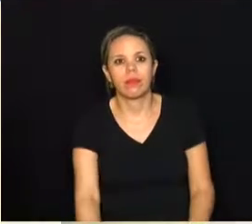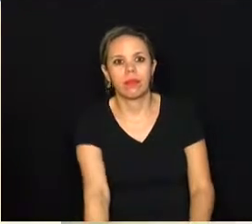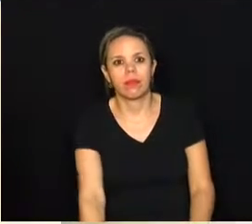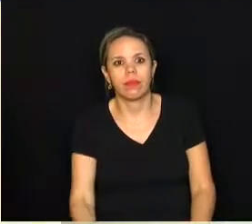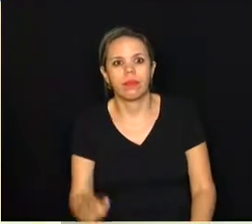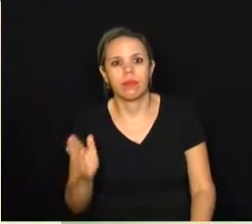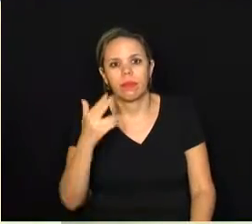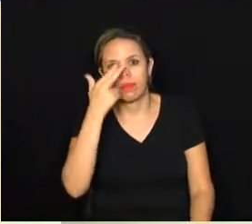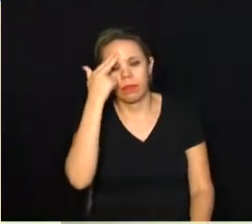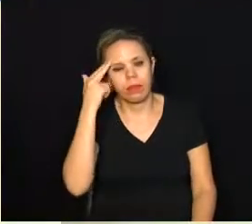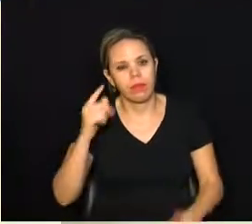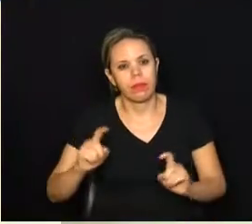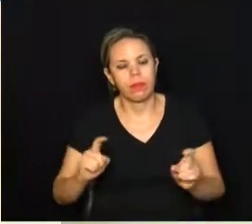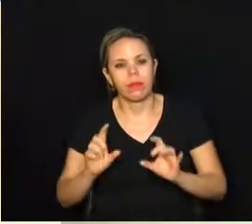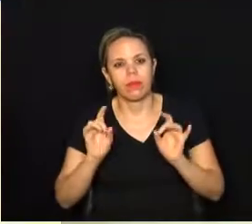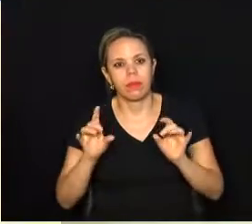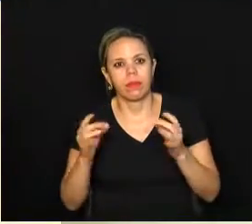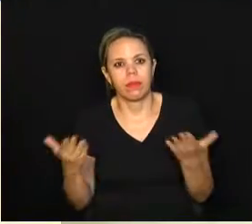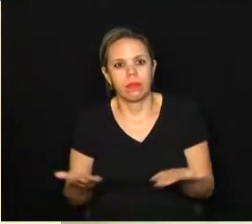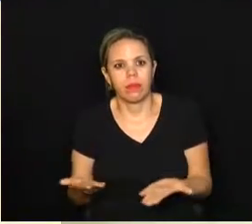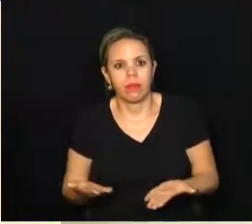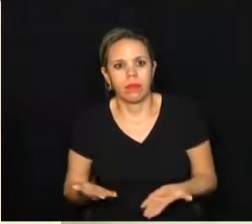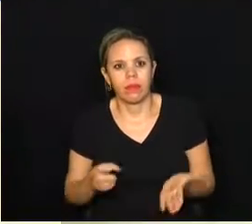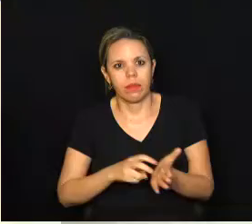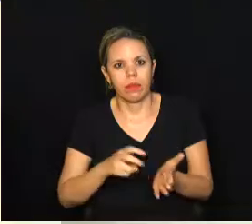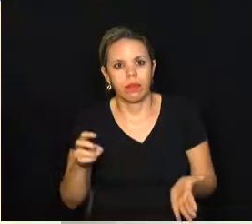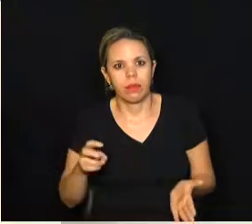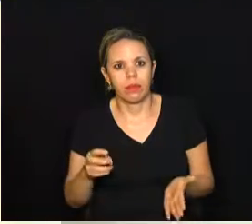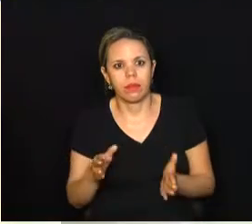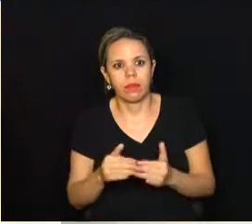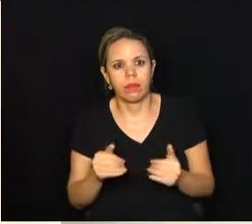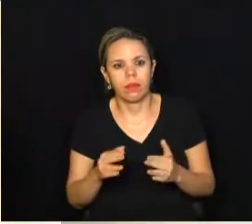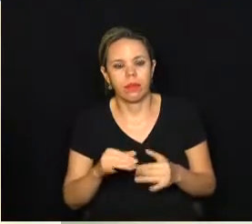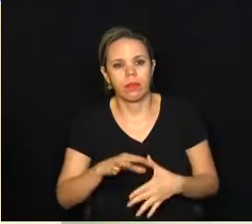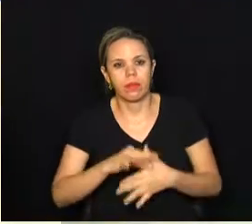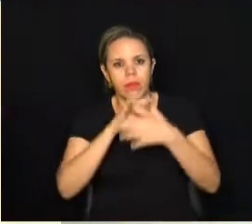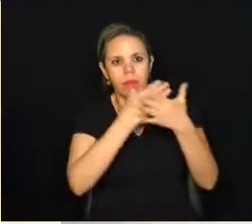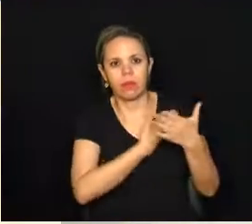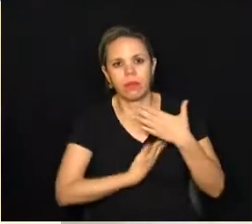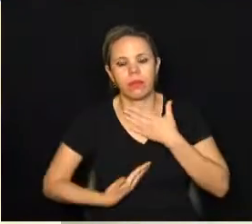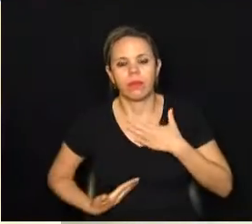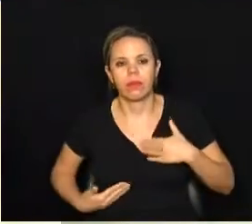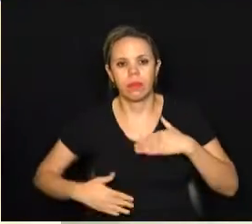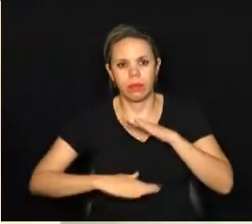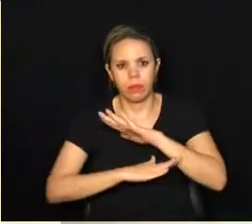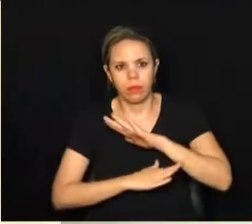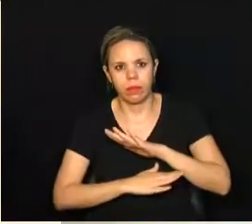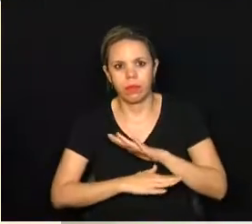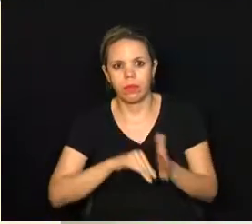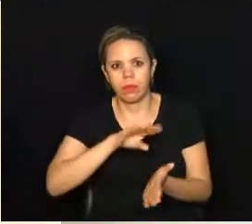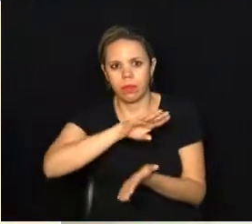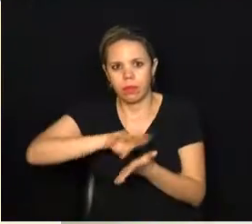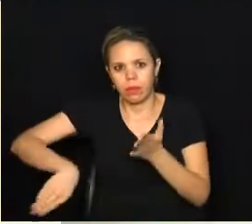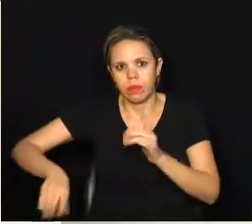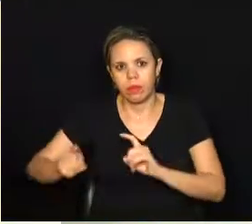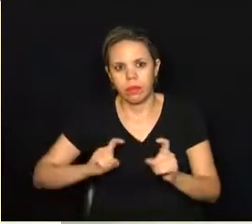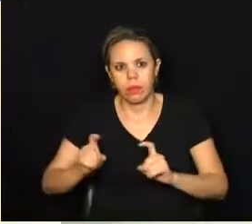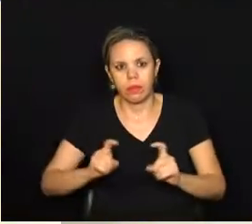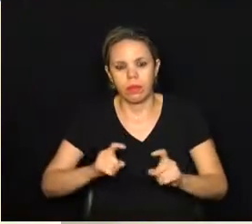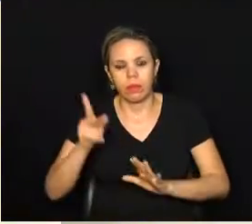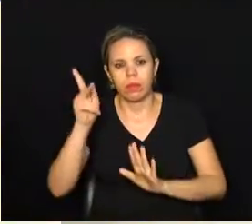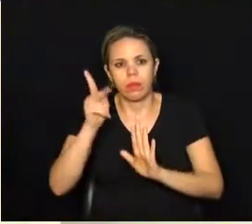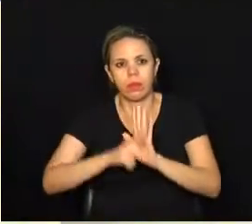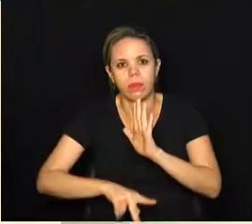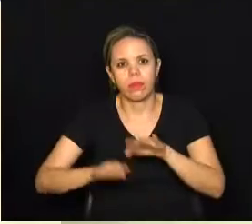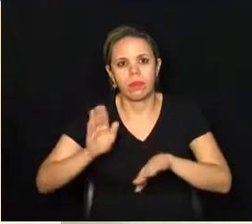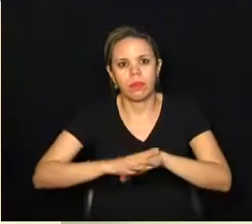Olá, Gabriel. Na reunião extraordinária desta manhã, a pedido do líder de governo na Câmara, foi retirado de pauta o projeto